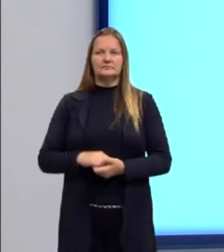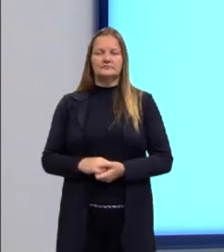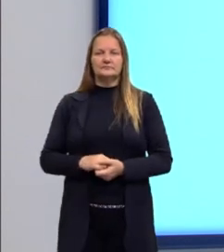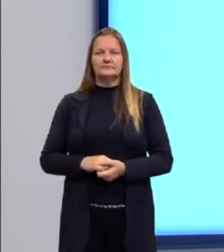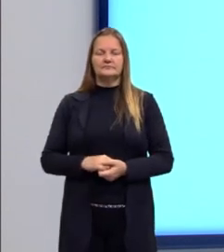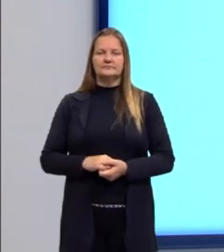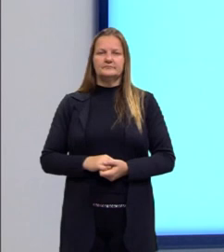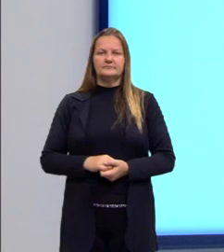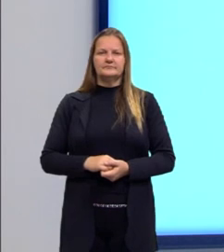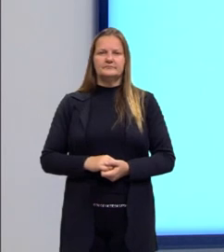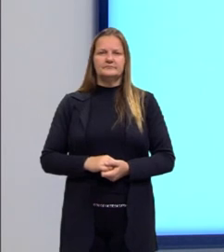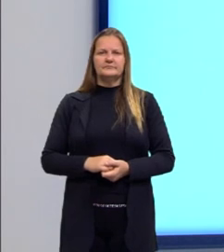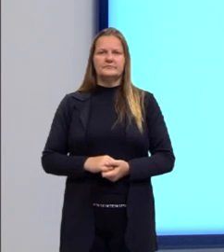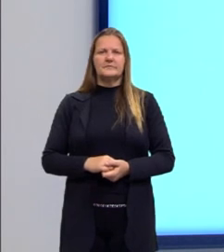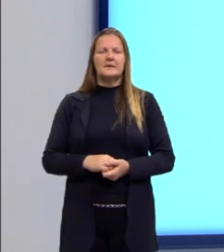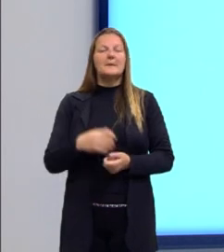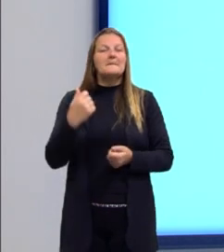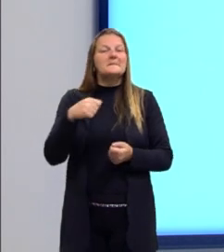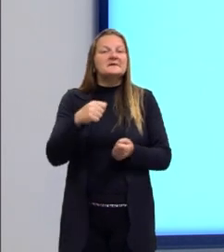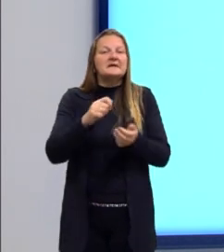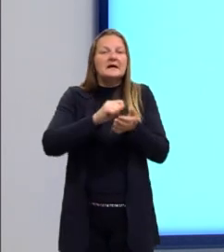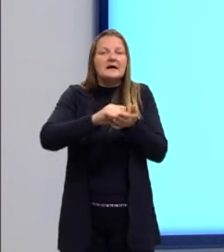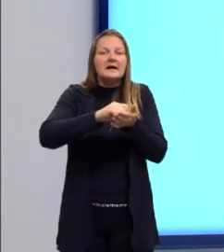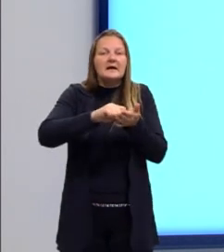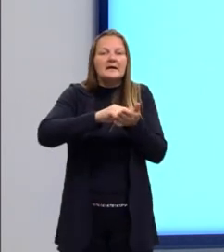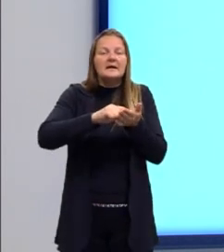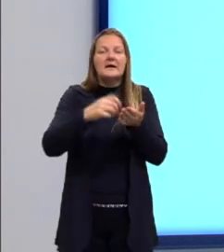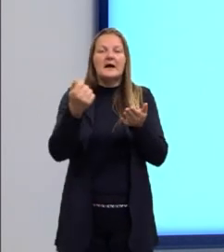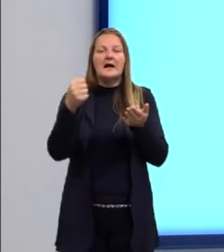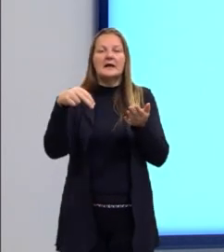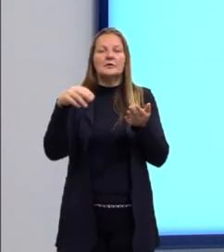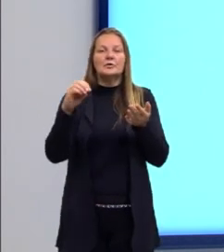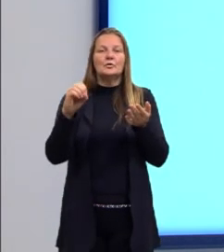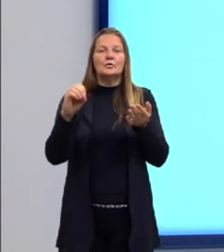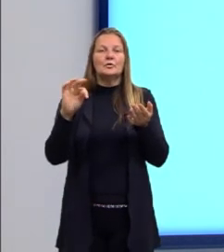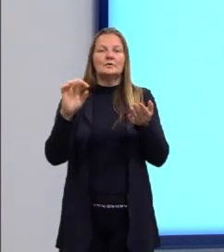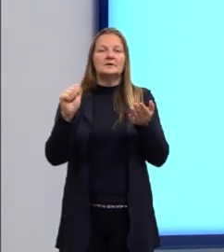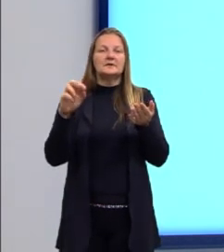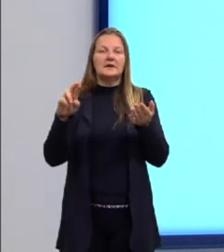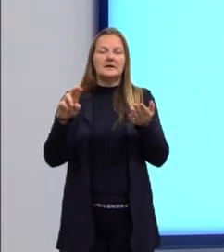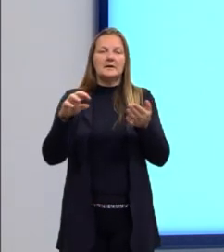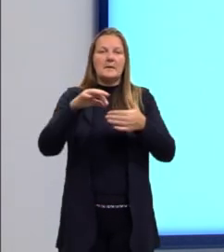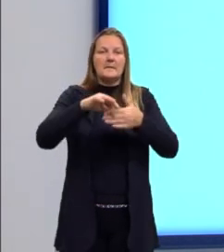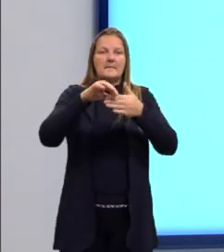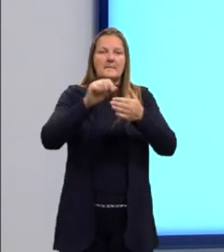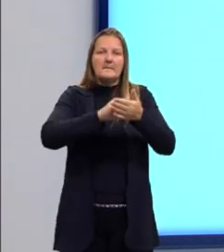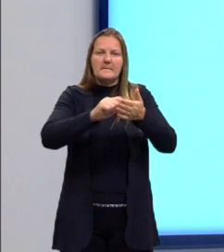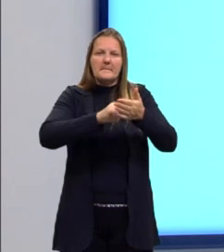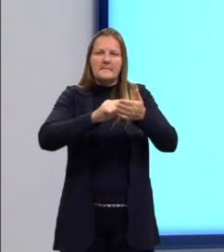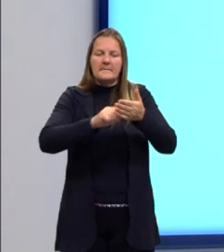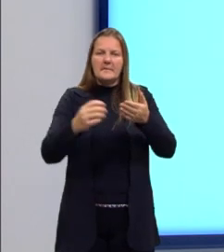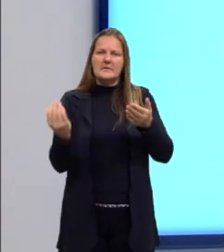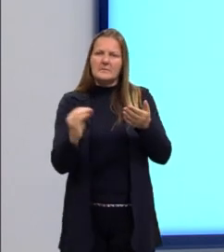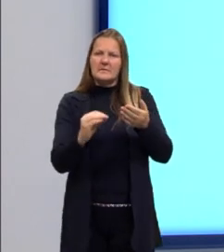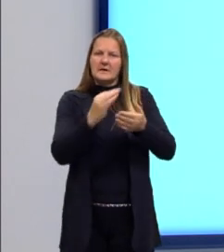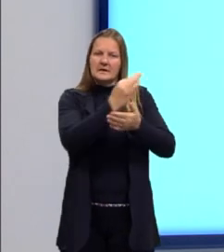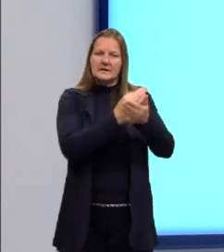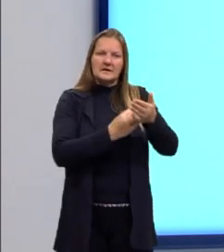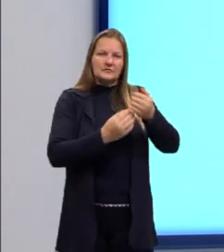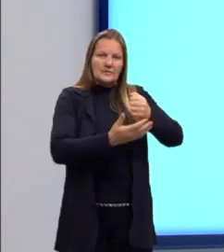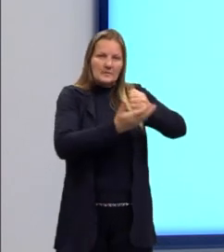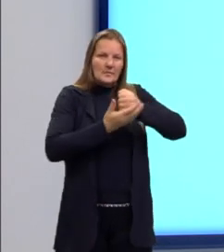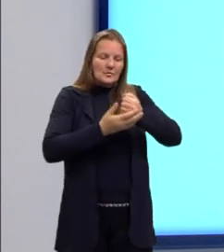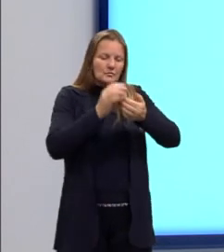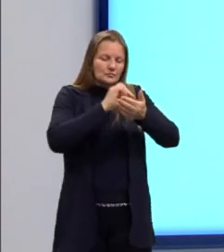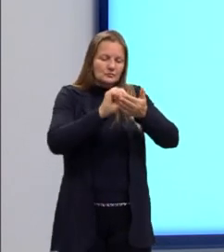de aproveitamento anote ou sinalize os principais pontos dos textos de apoio para pensar Como